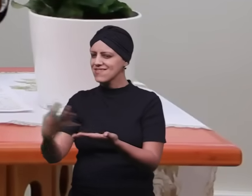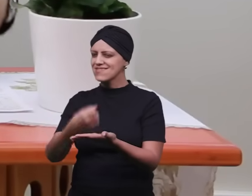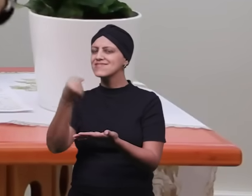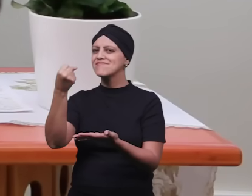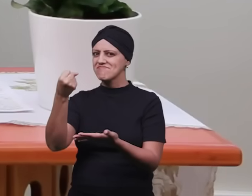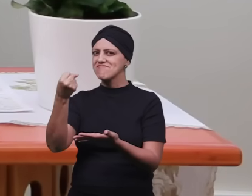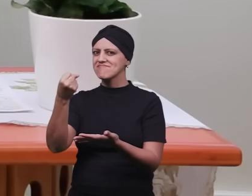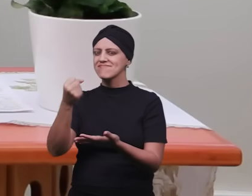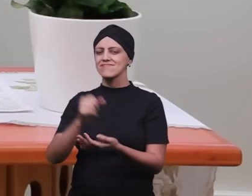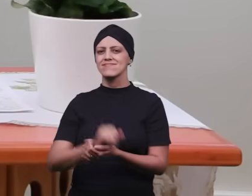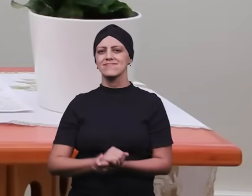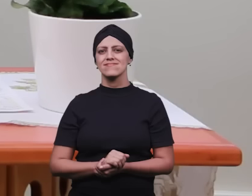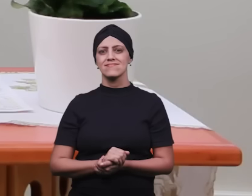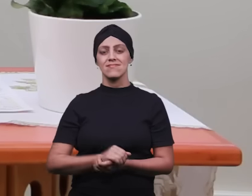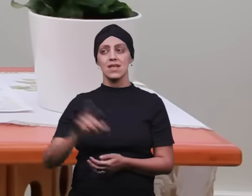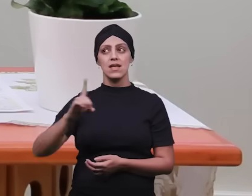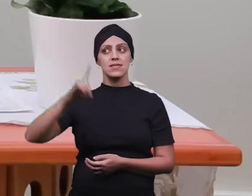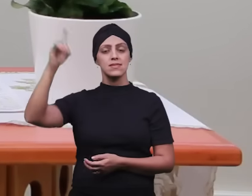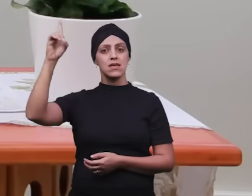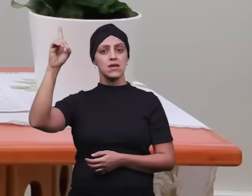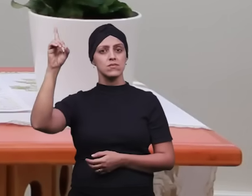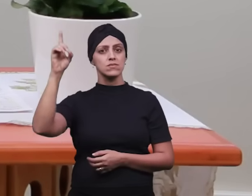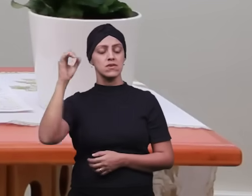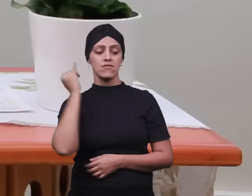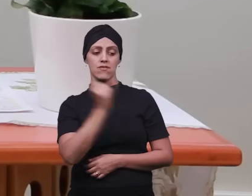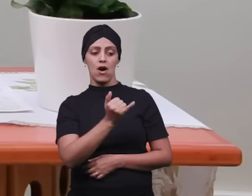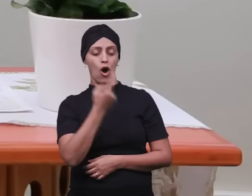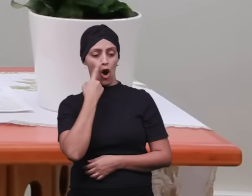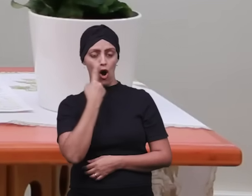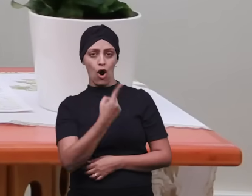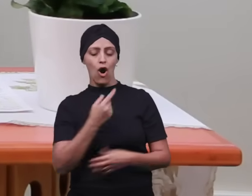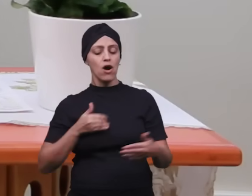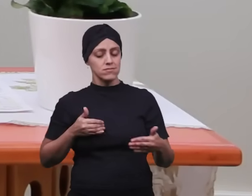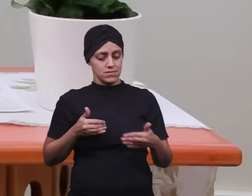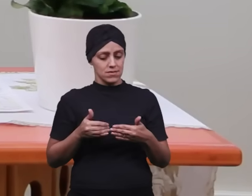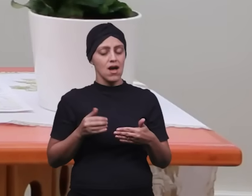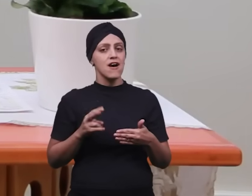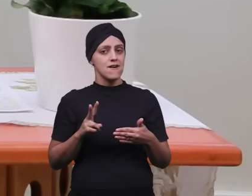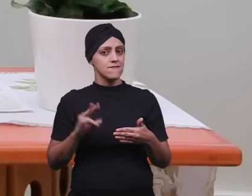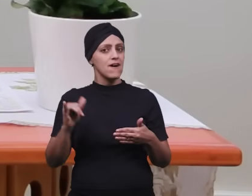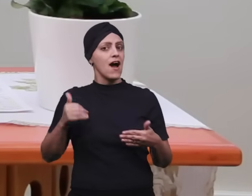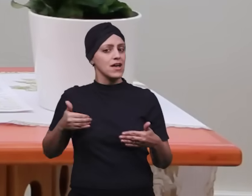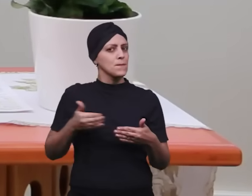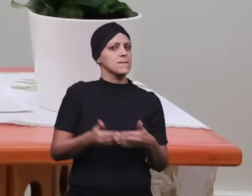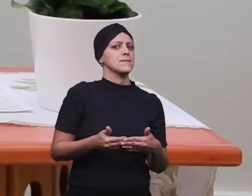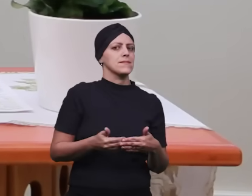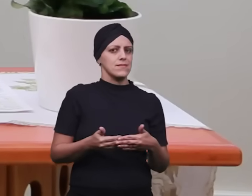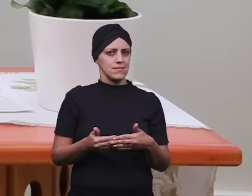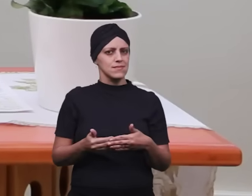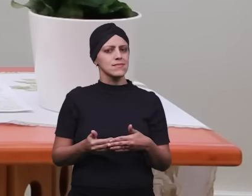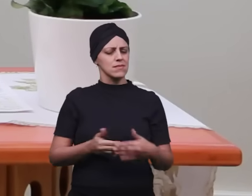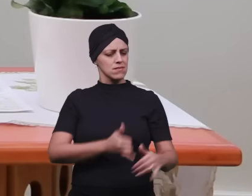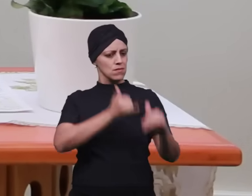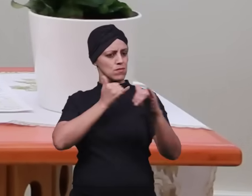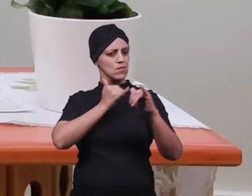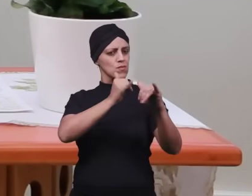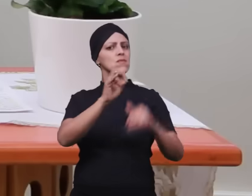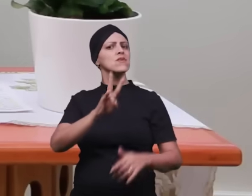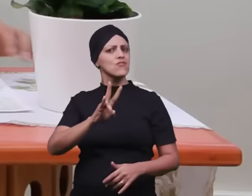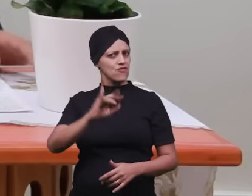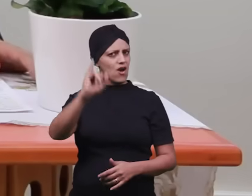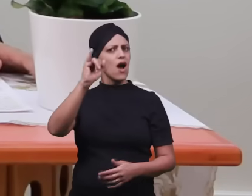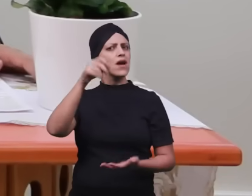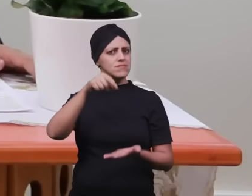Deus ele faz esse alerta, que esse dia ele vai chegar. E essa trombeta, ela vai tocar. E vai se